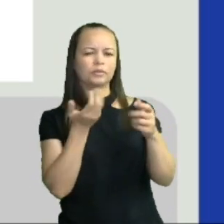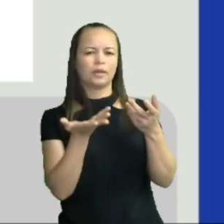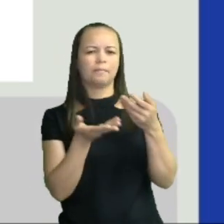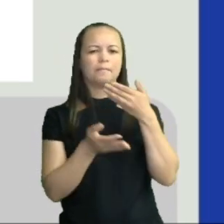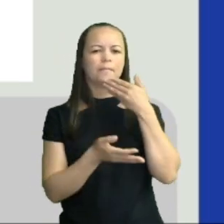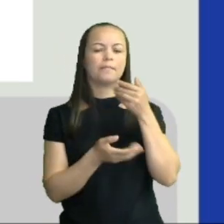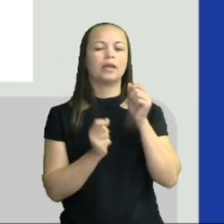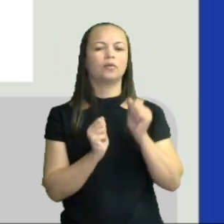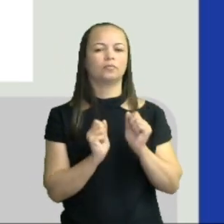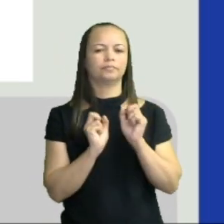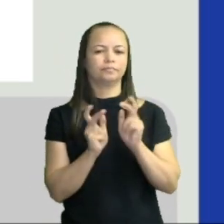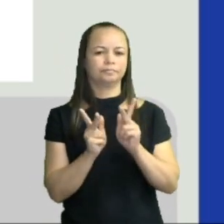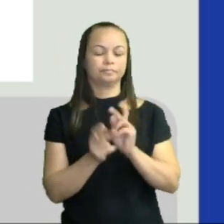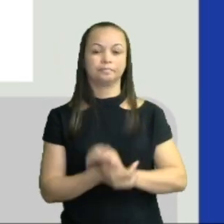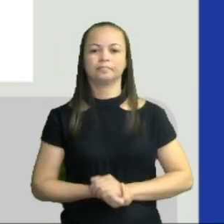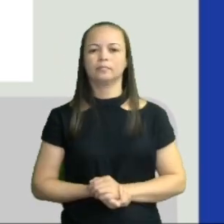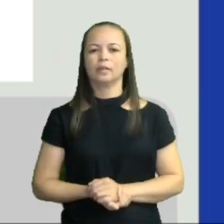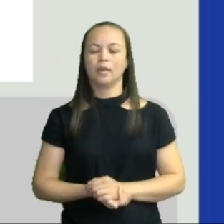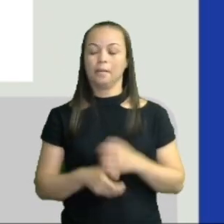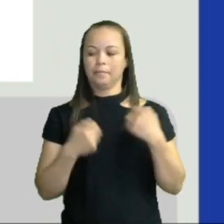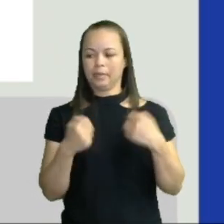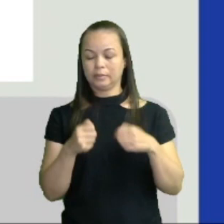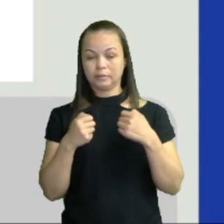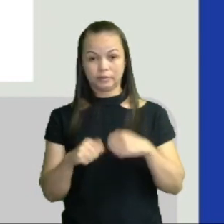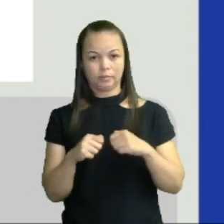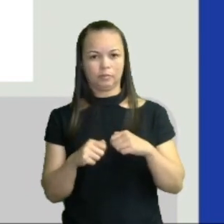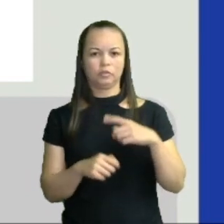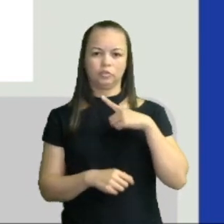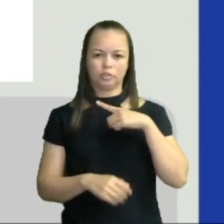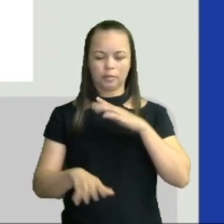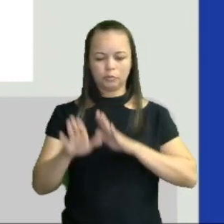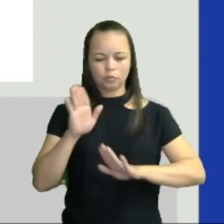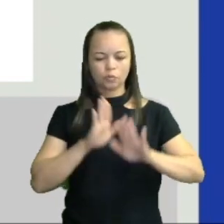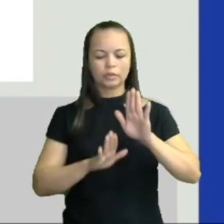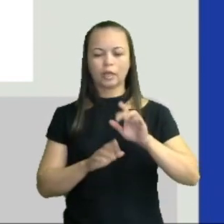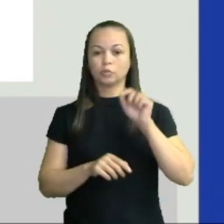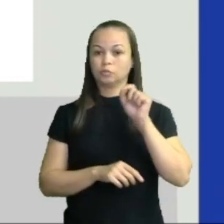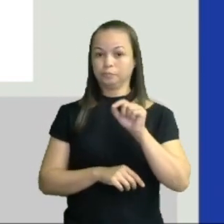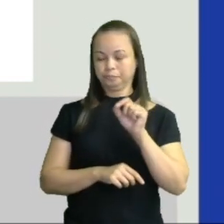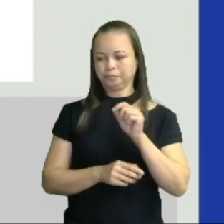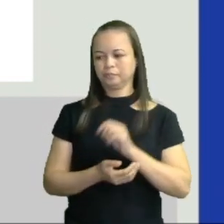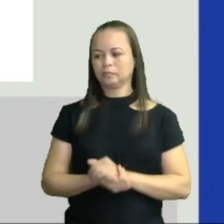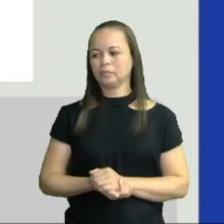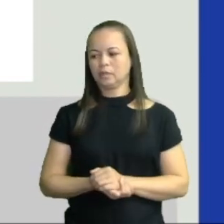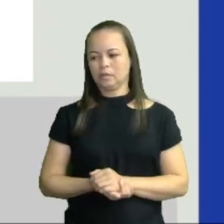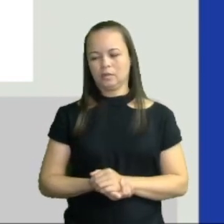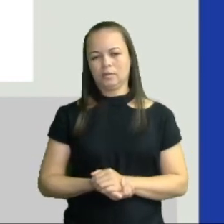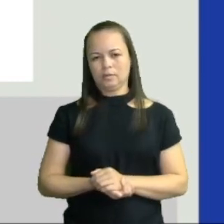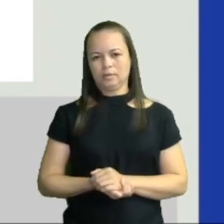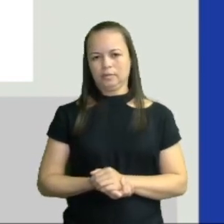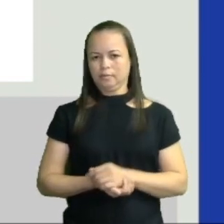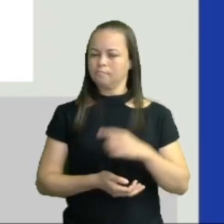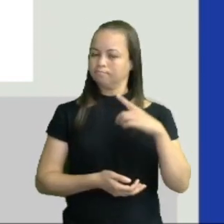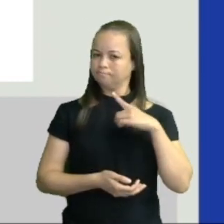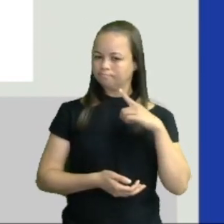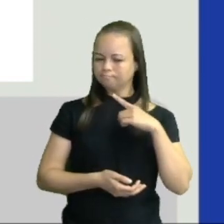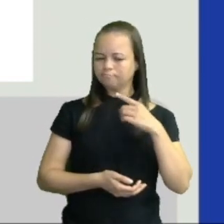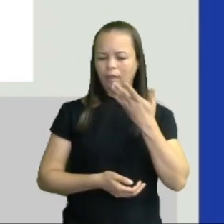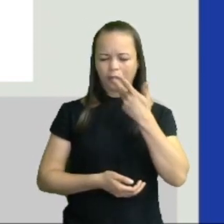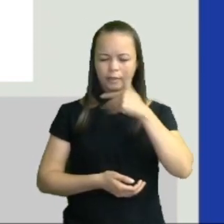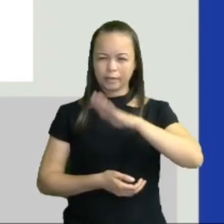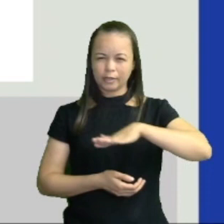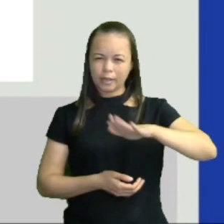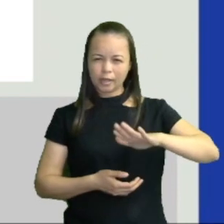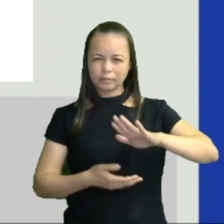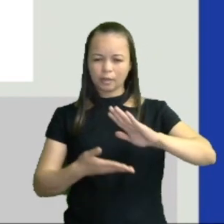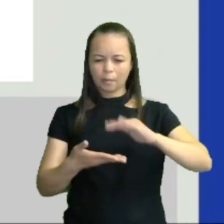ok? Precisamos, gente, ter muito cuidado com isso aqui, ó. Isso mesmo, tem criança que passa o